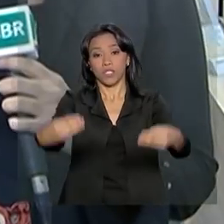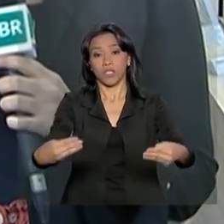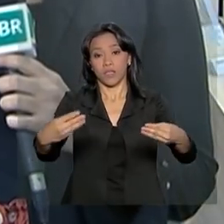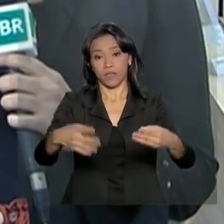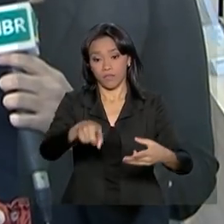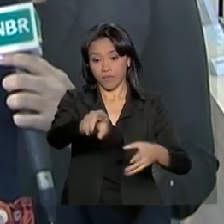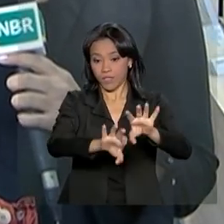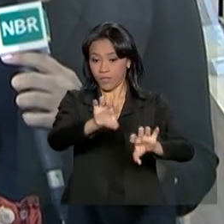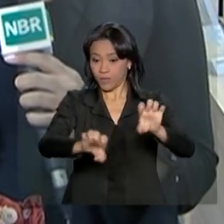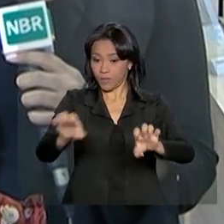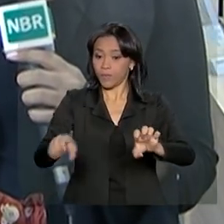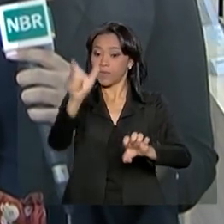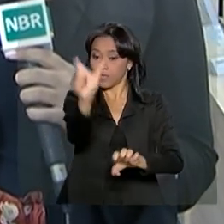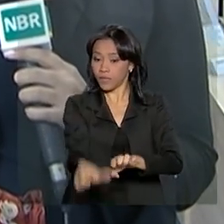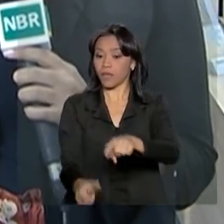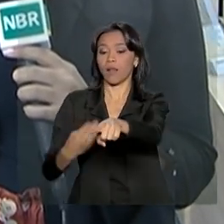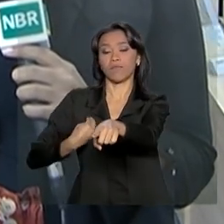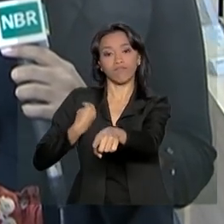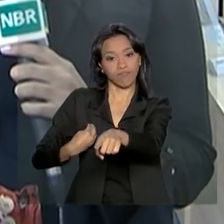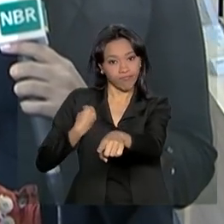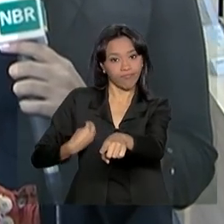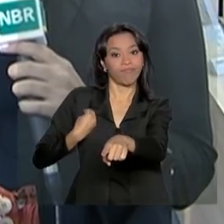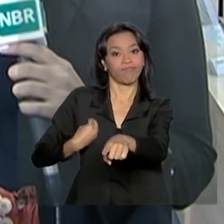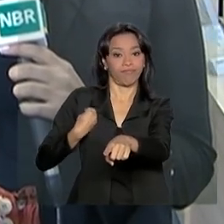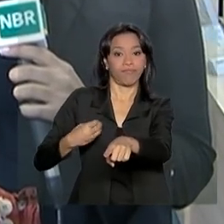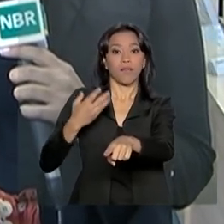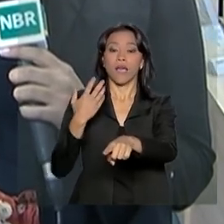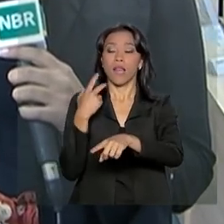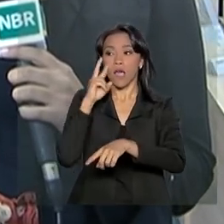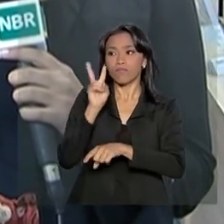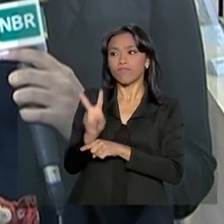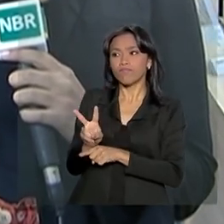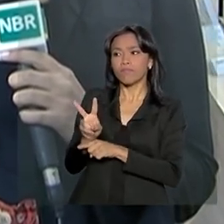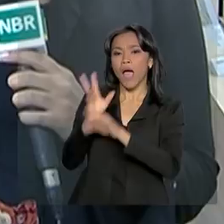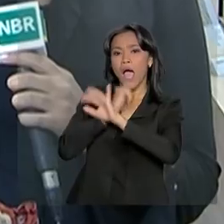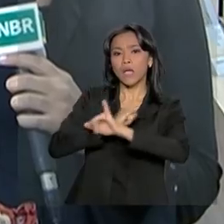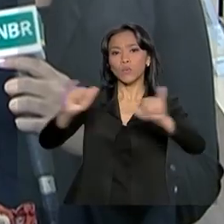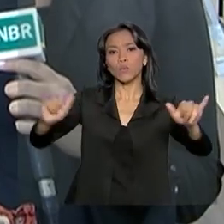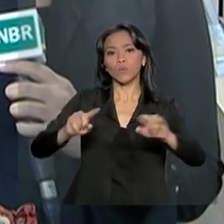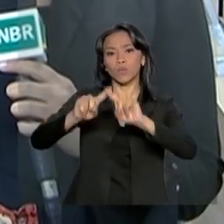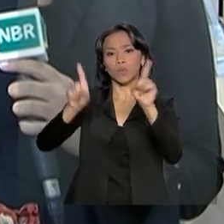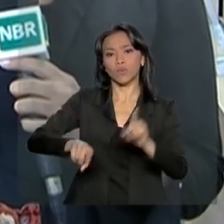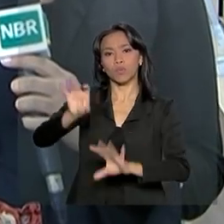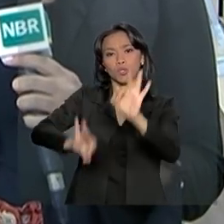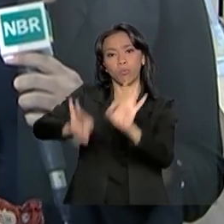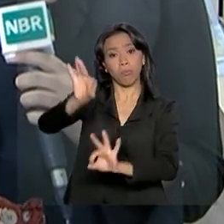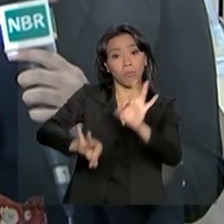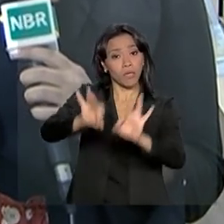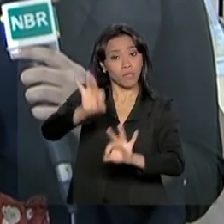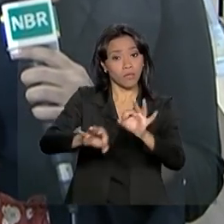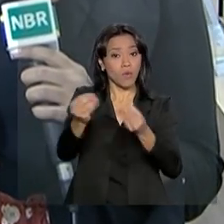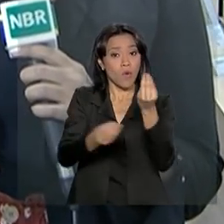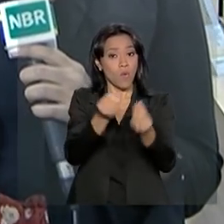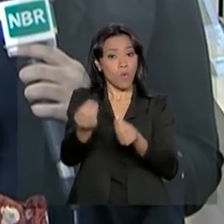repórter Gabriela Noronha está. Ela acompanha o anúncio de um plano de escoamento da safra de